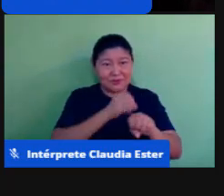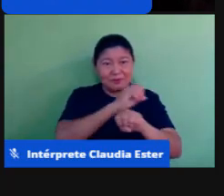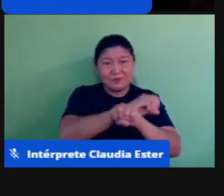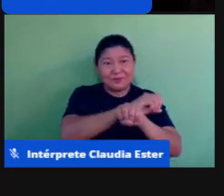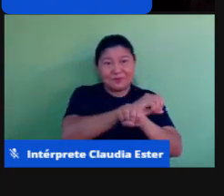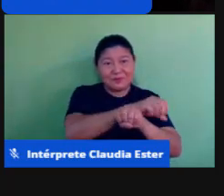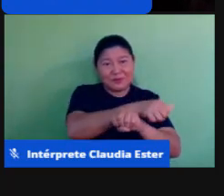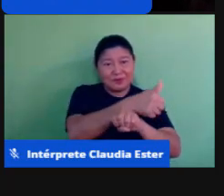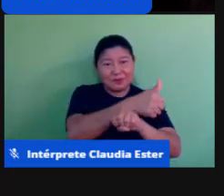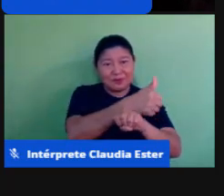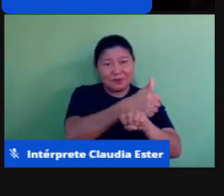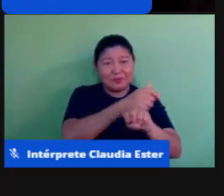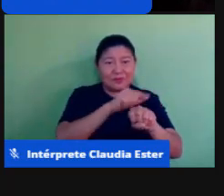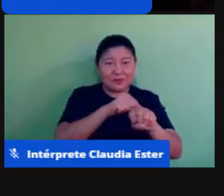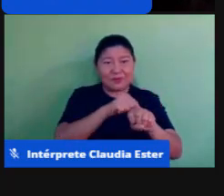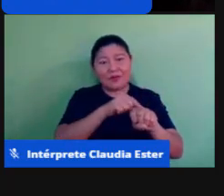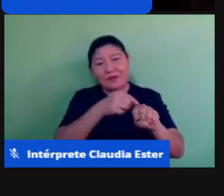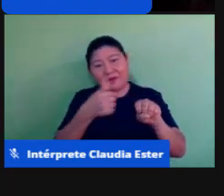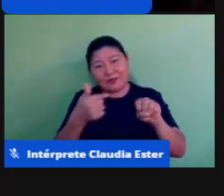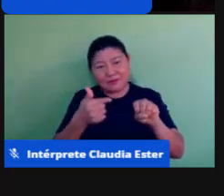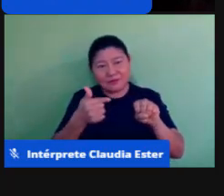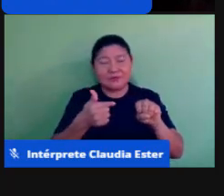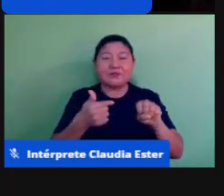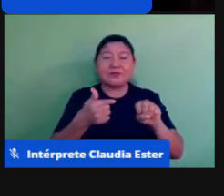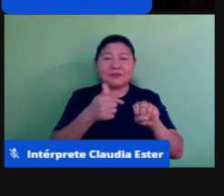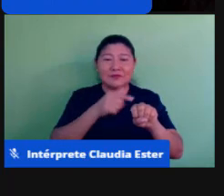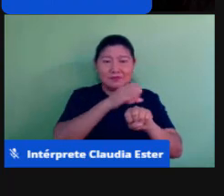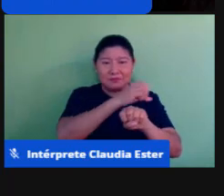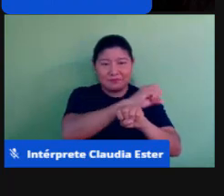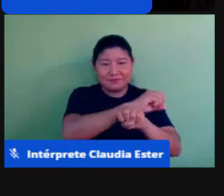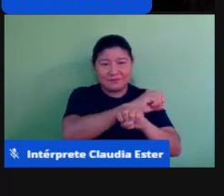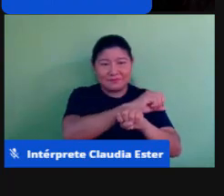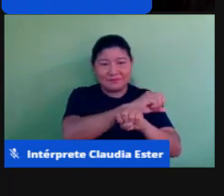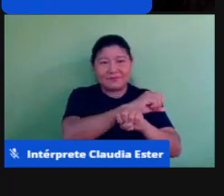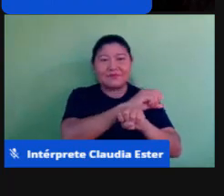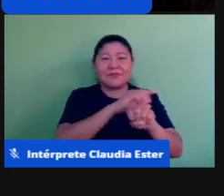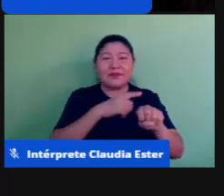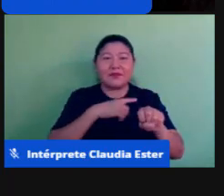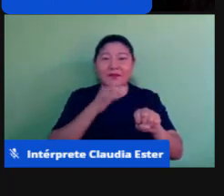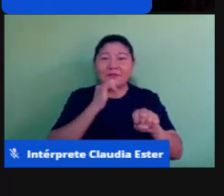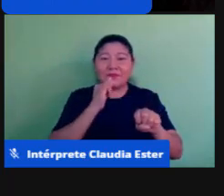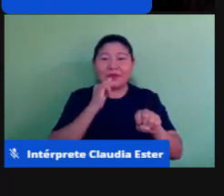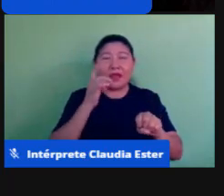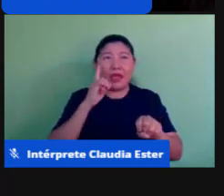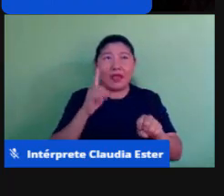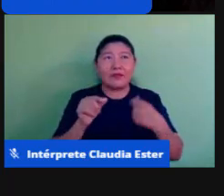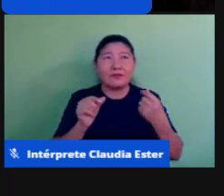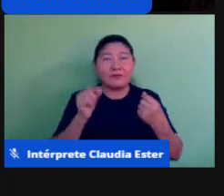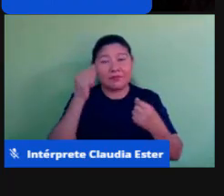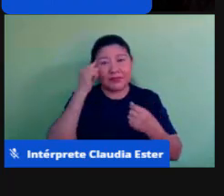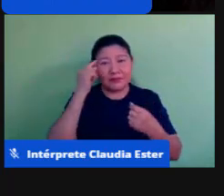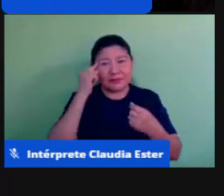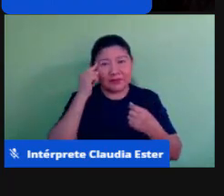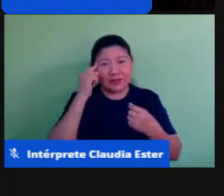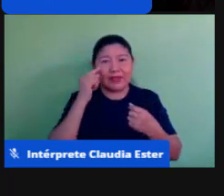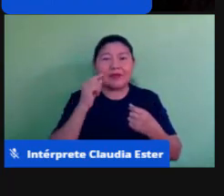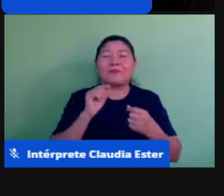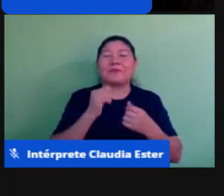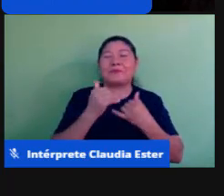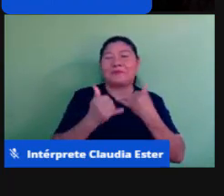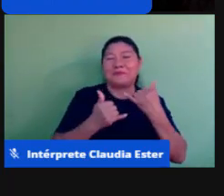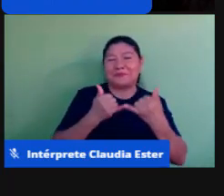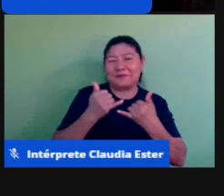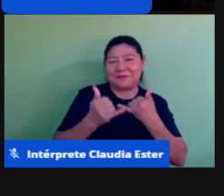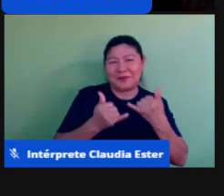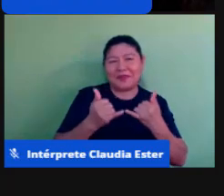eu montei uma trilha de números. Isso mesmo, uma trilha de números que você pode